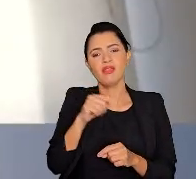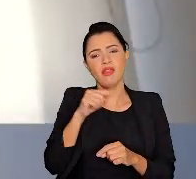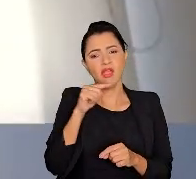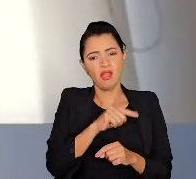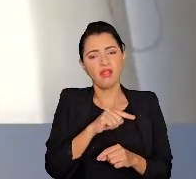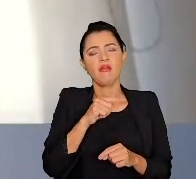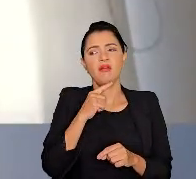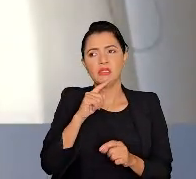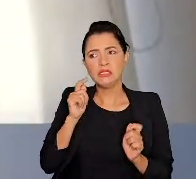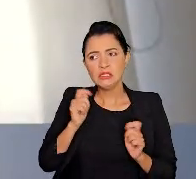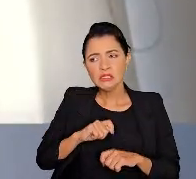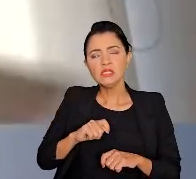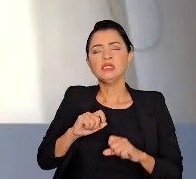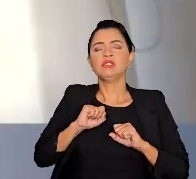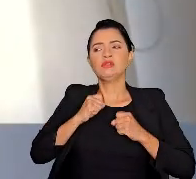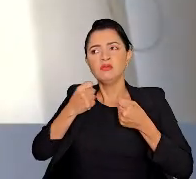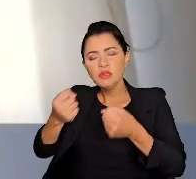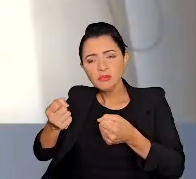razão.